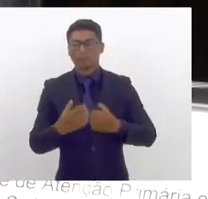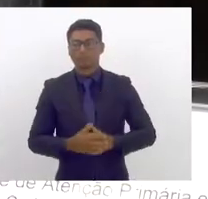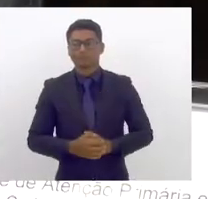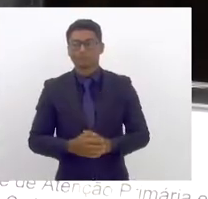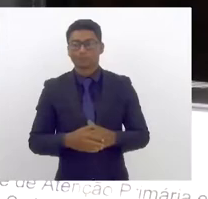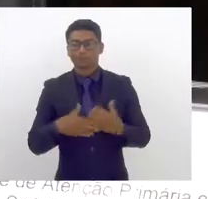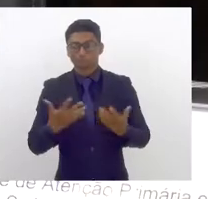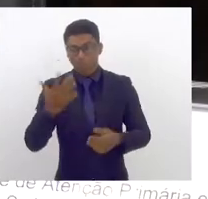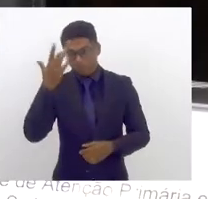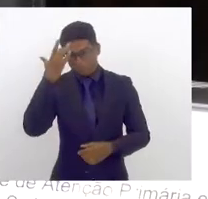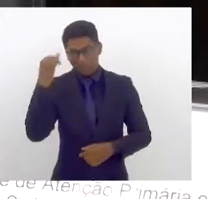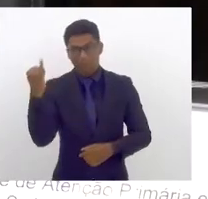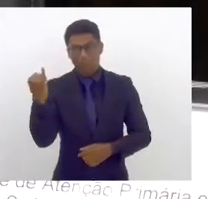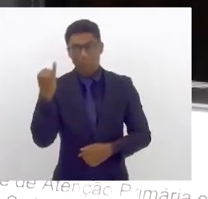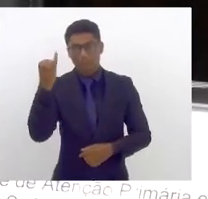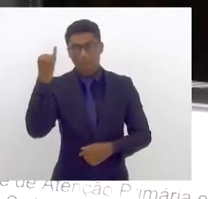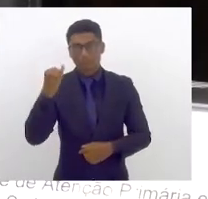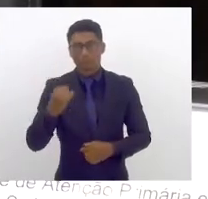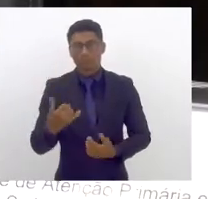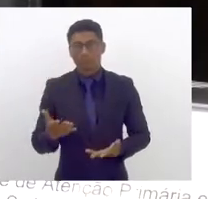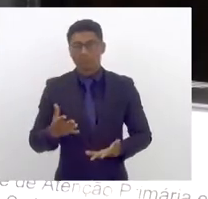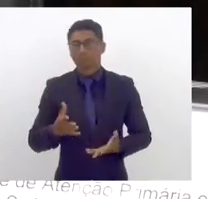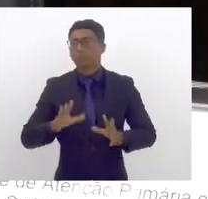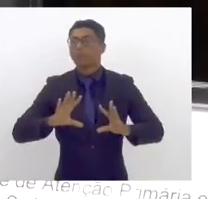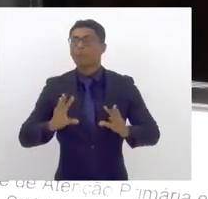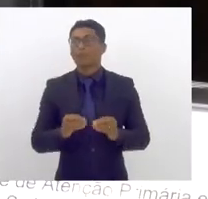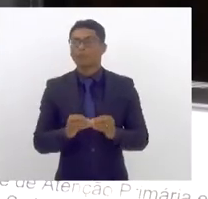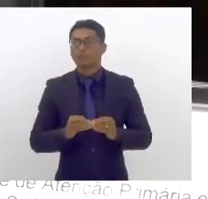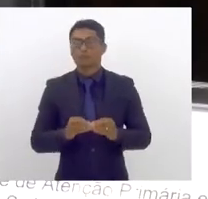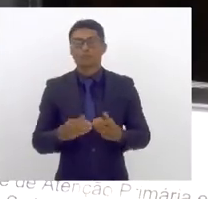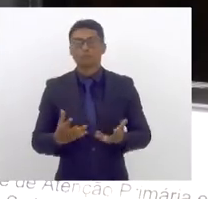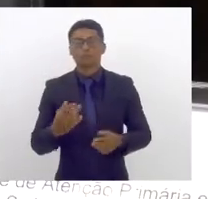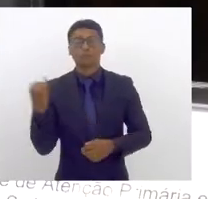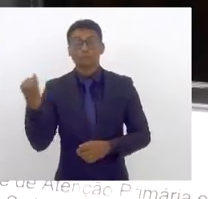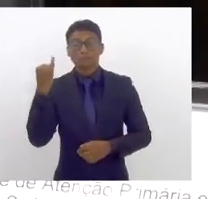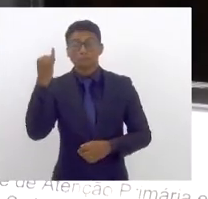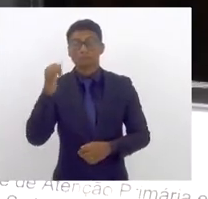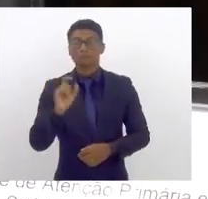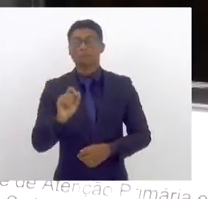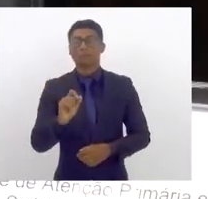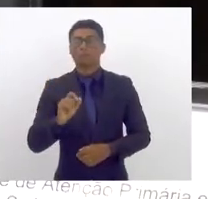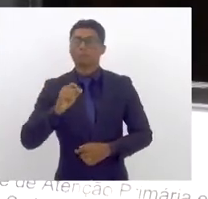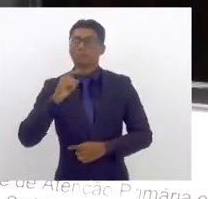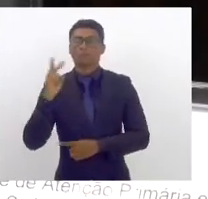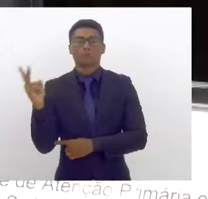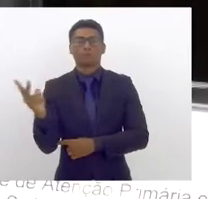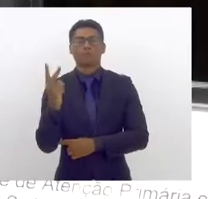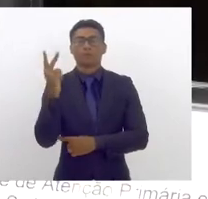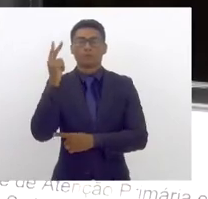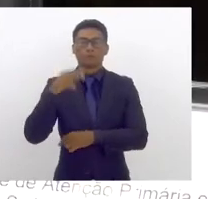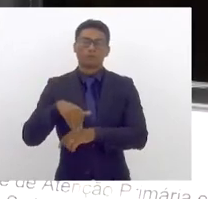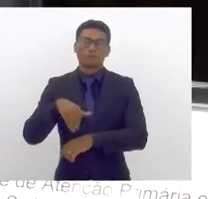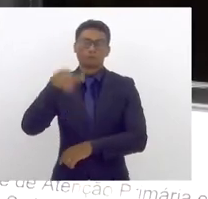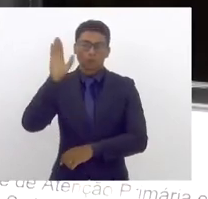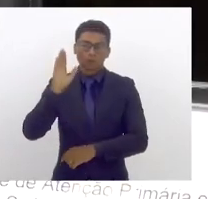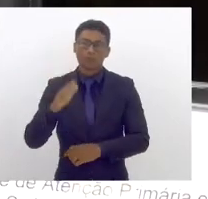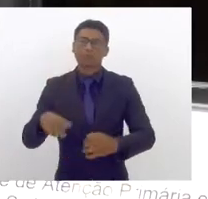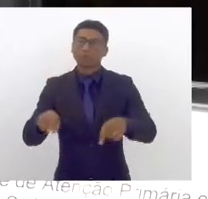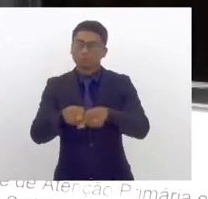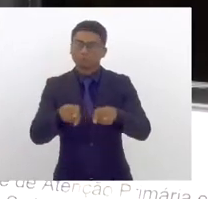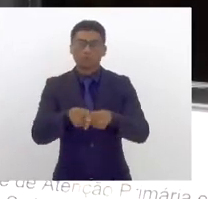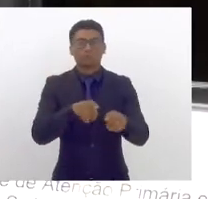que é importante aqui para concluir valorizar e ampliar é o leque de